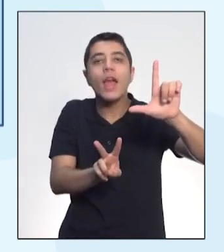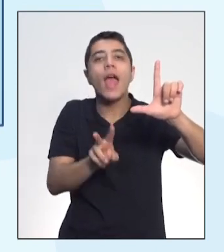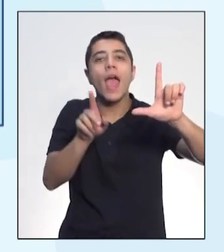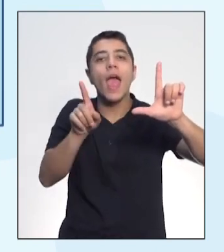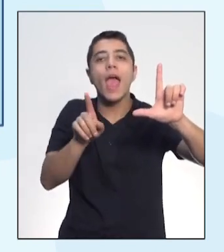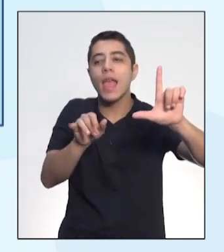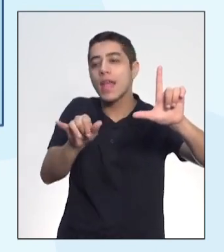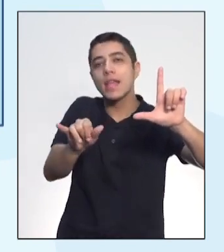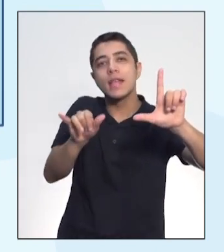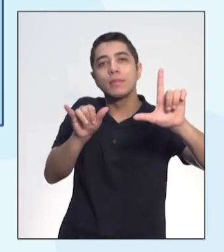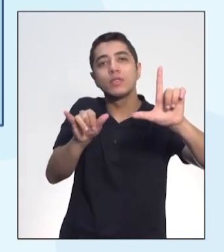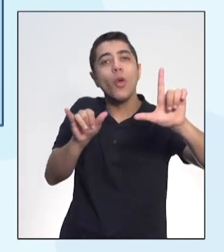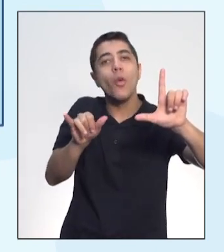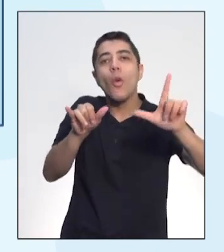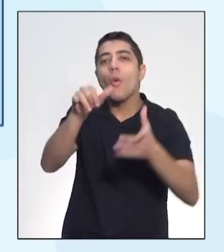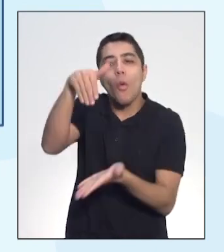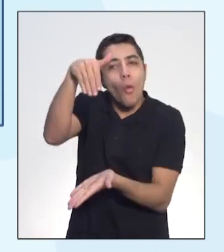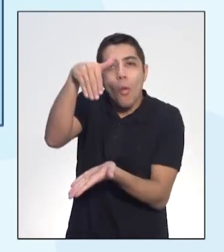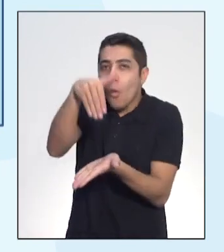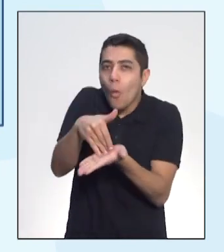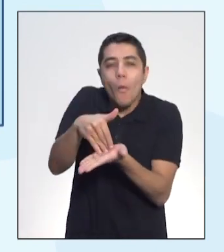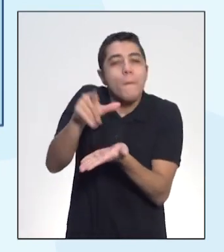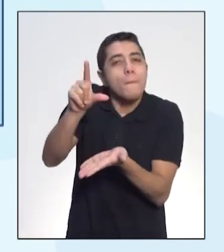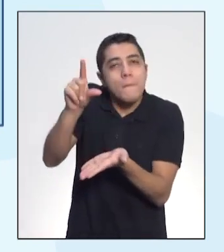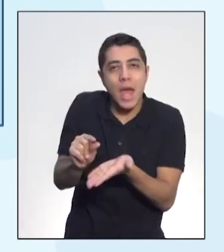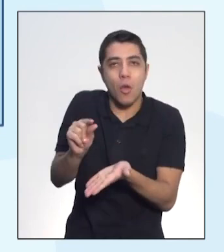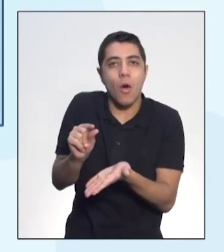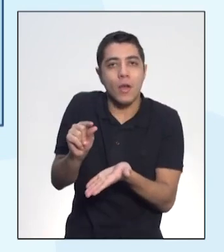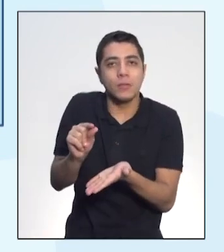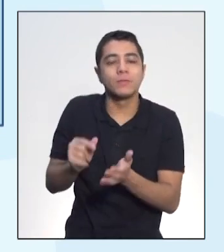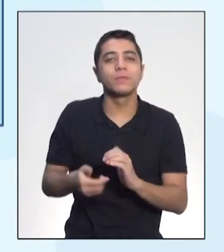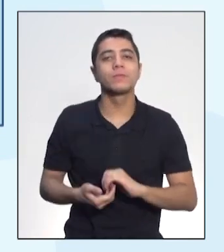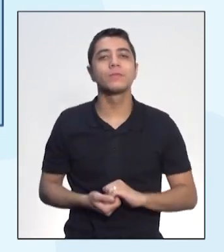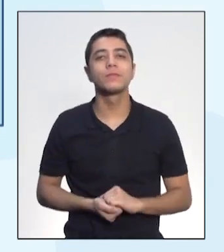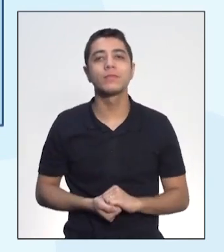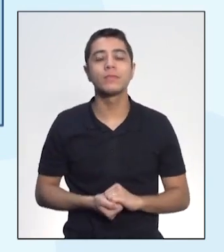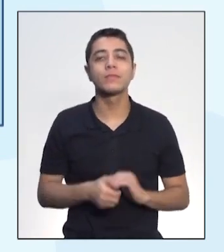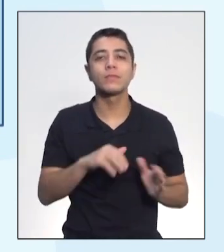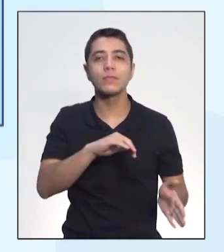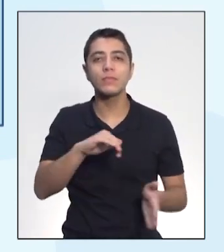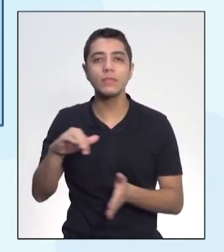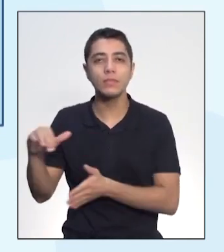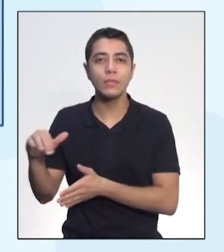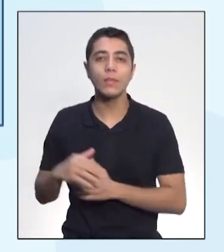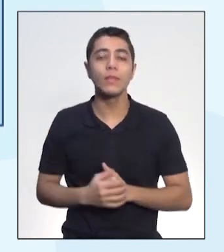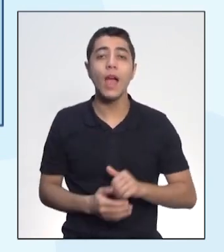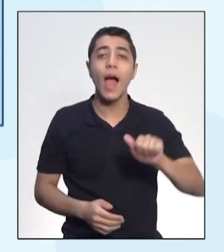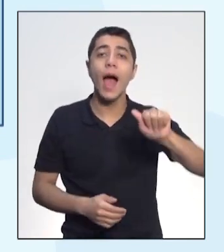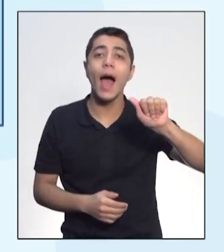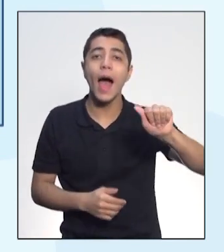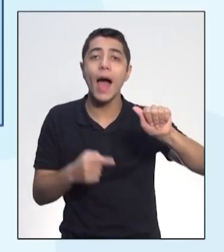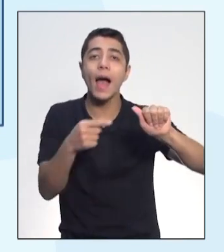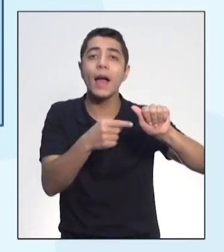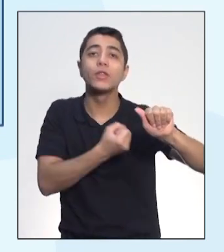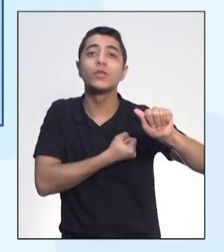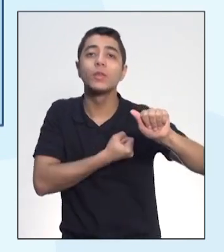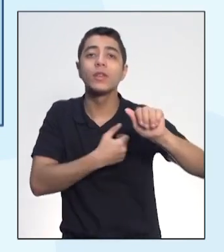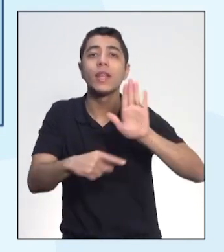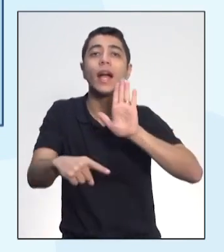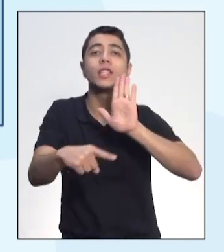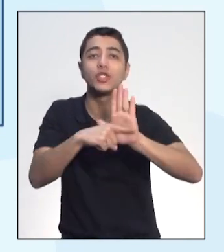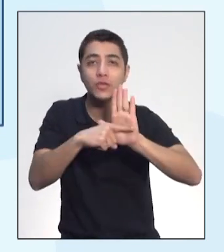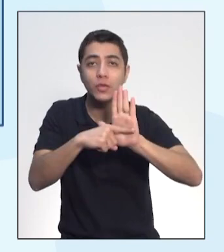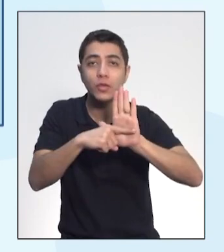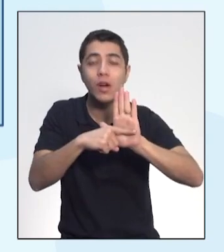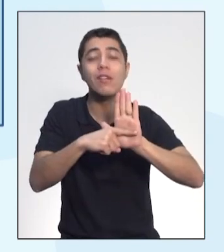menor valor de y. Tá, e se o A for negativo, professora? A negativo, concavidade voltada